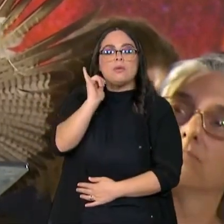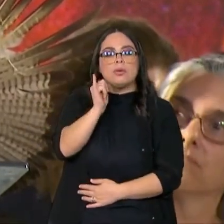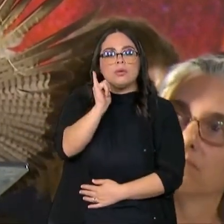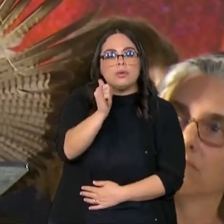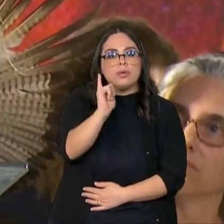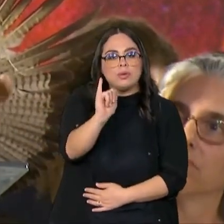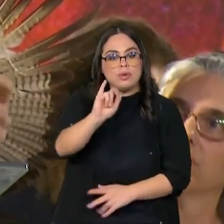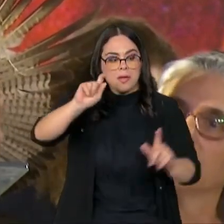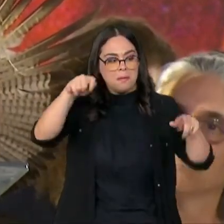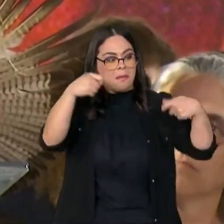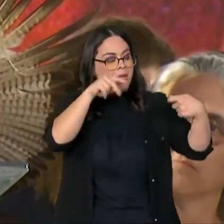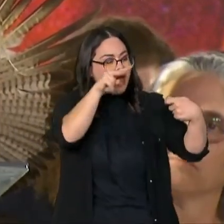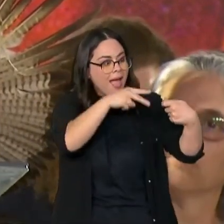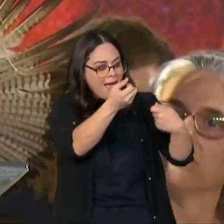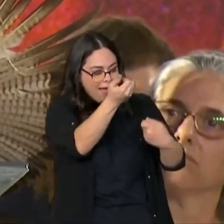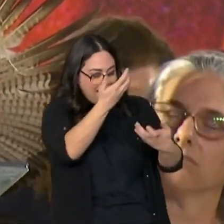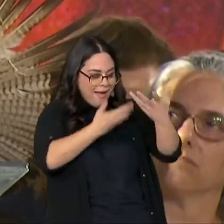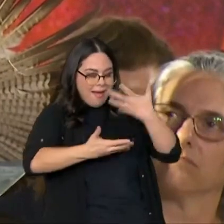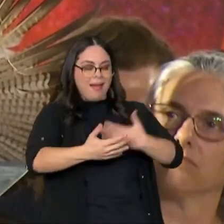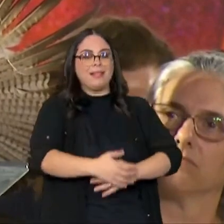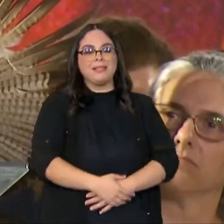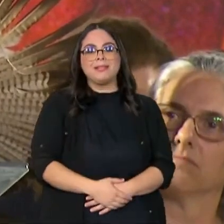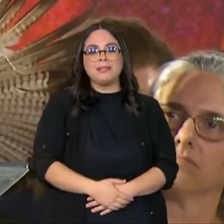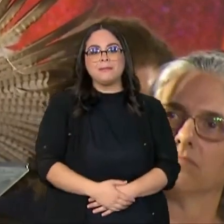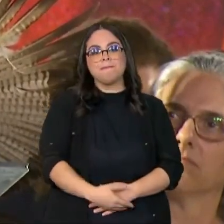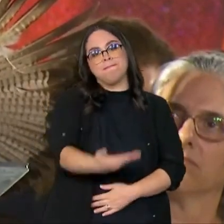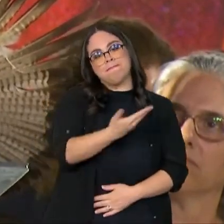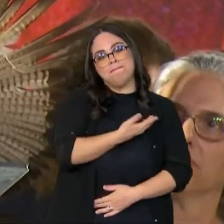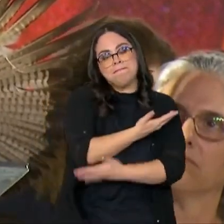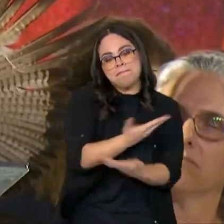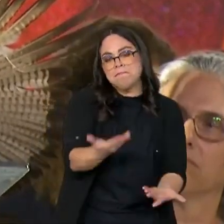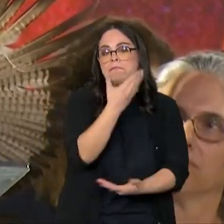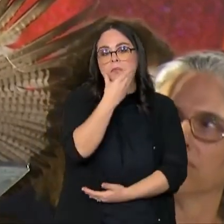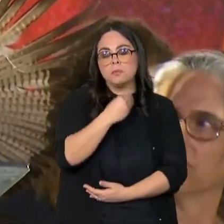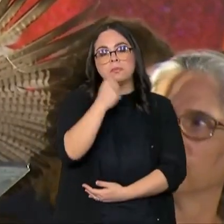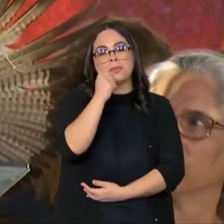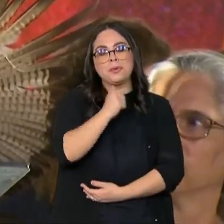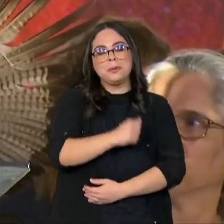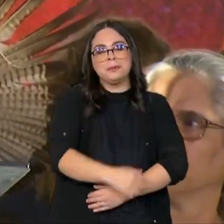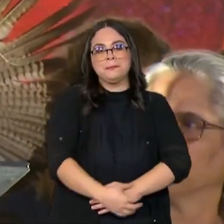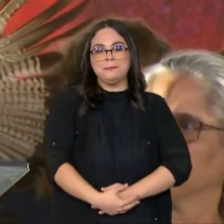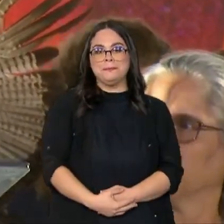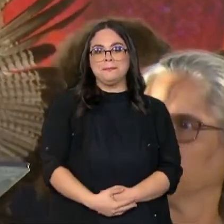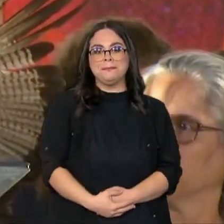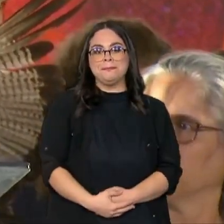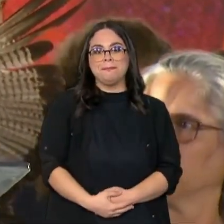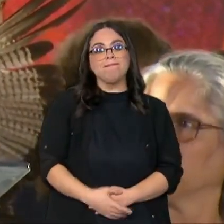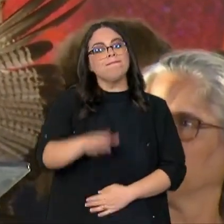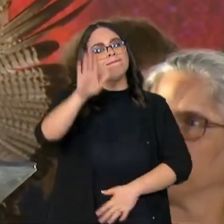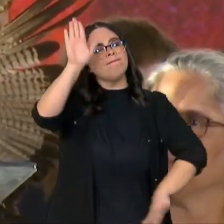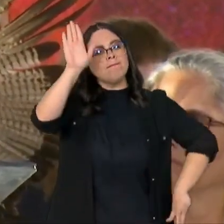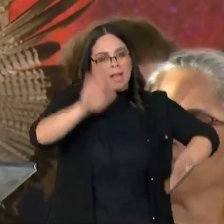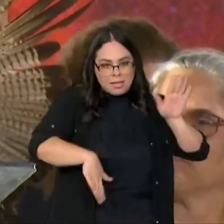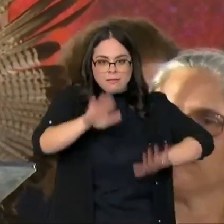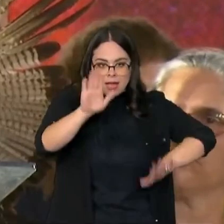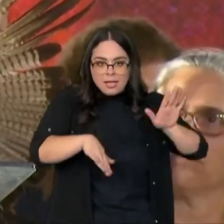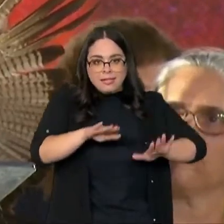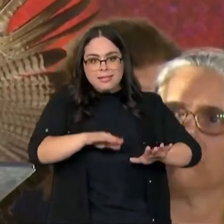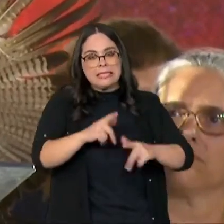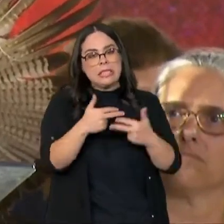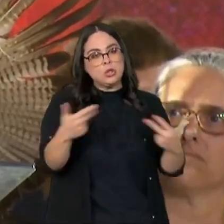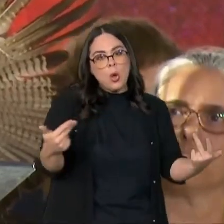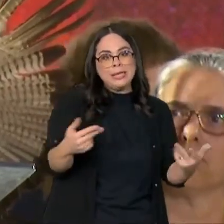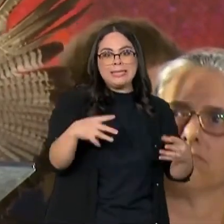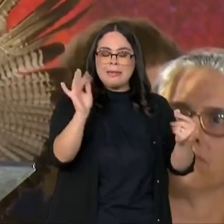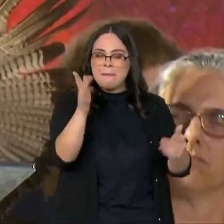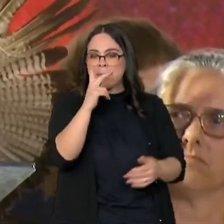esse manto conta. Meus companheiros e minhas companheiras, às vezes as coisas são